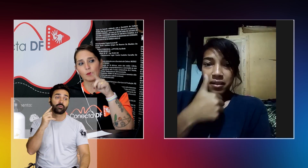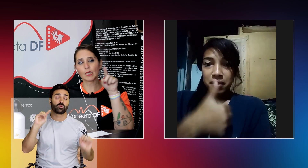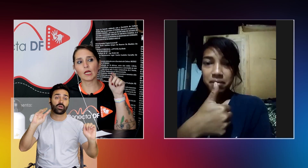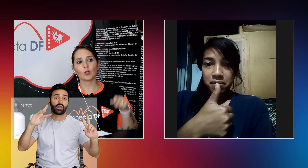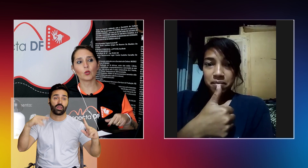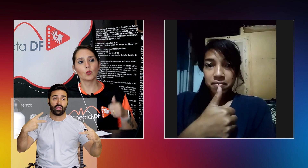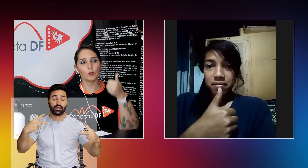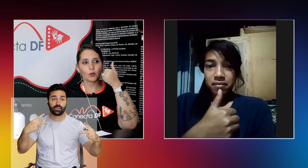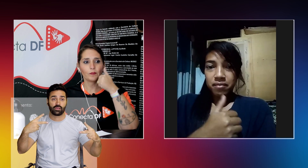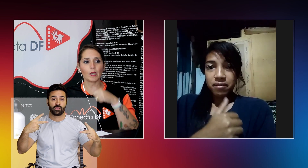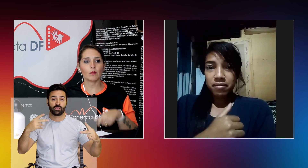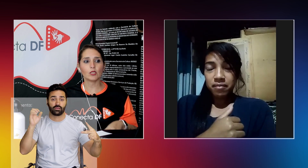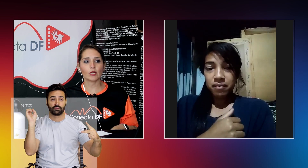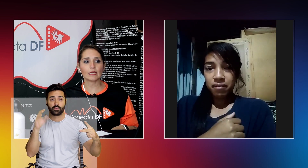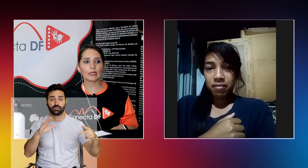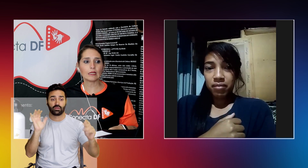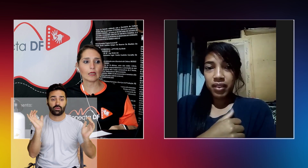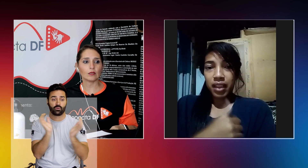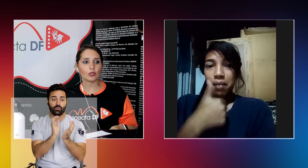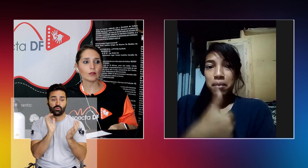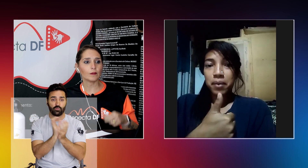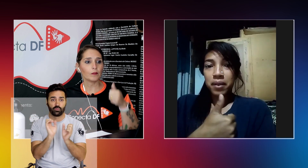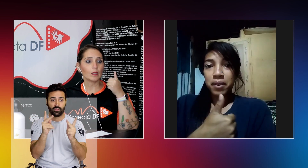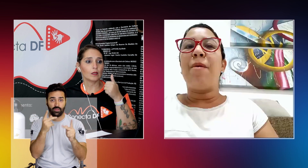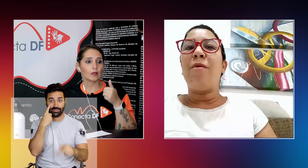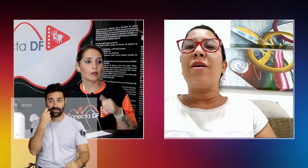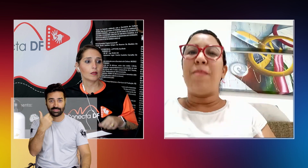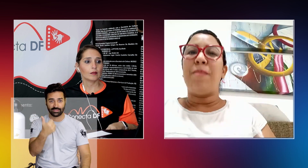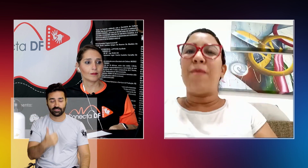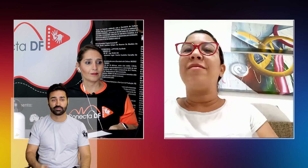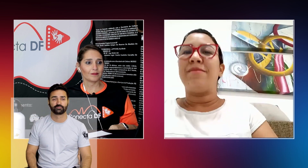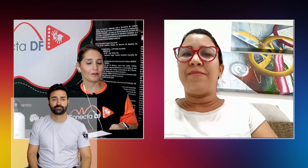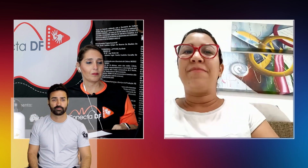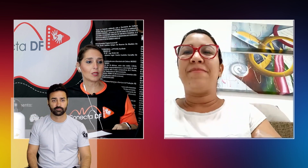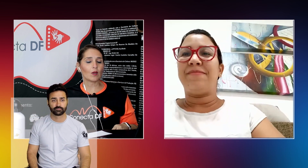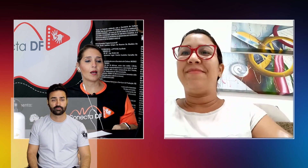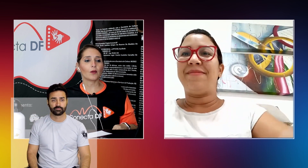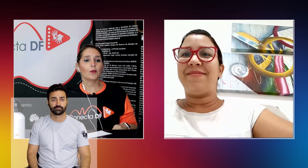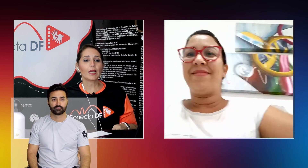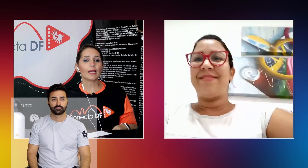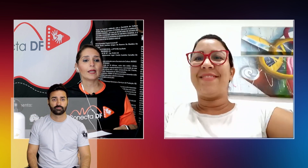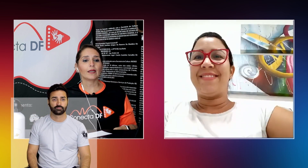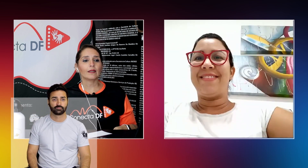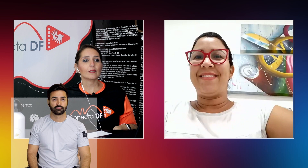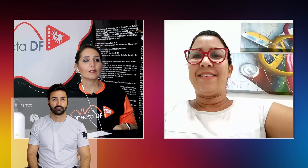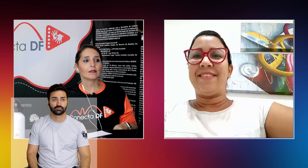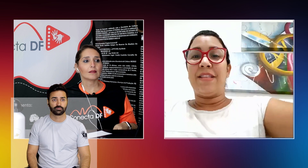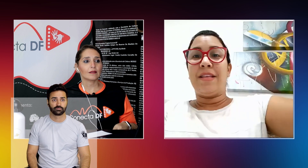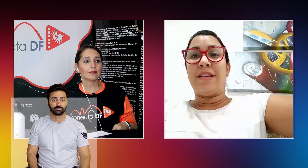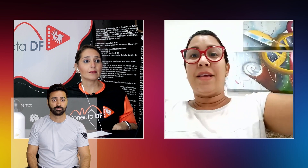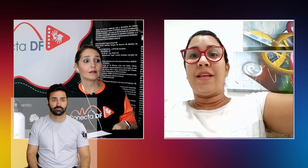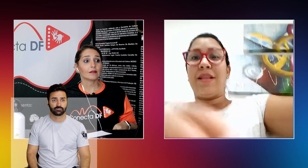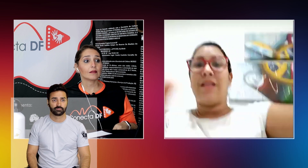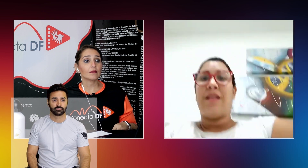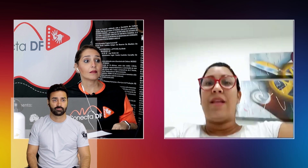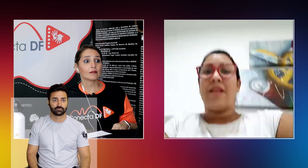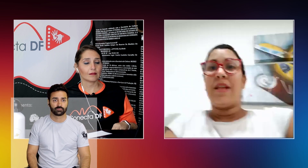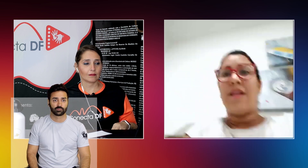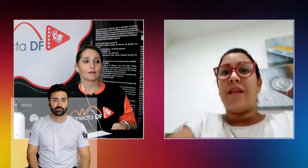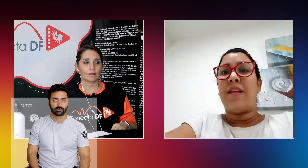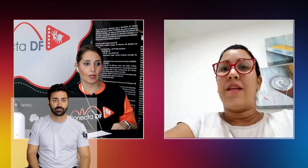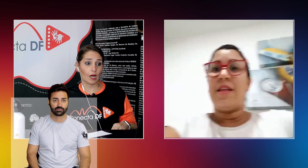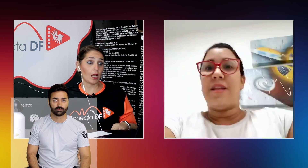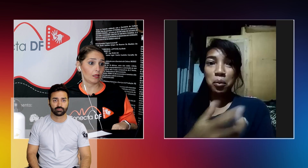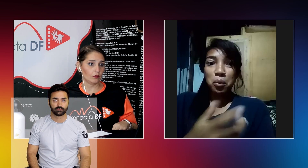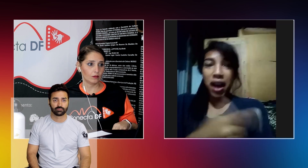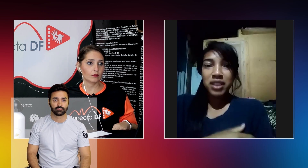administradores mandarem no grupo. É uma dica interessante. Ah, que bom, que bom. Pessoal, eu escrevo aprofundado também.